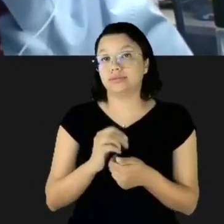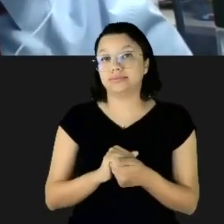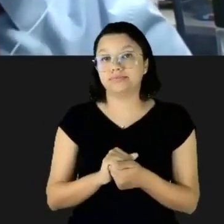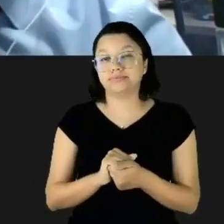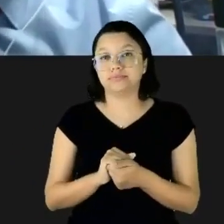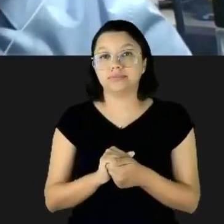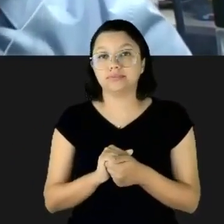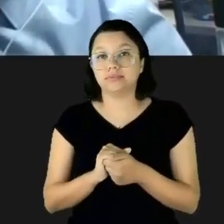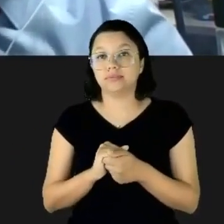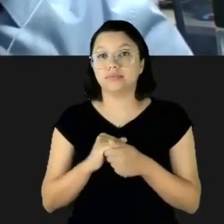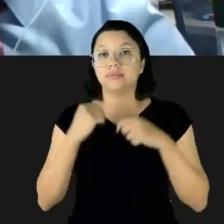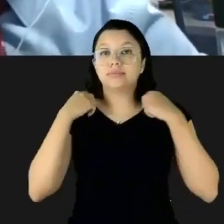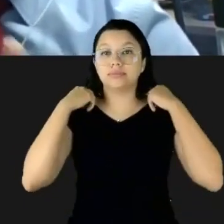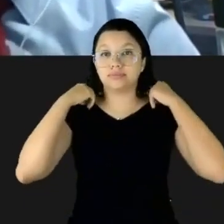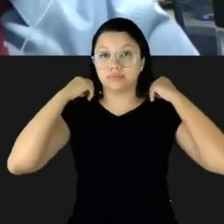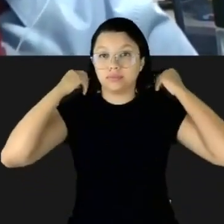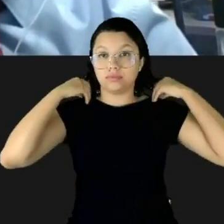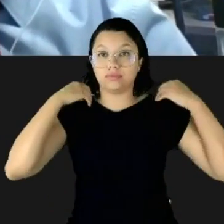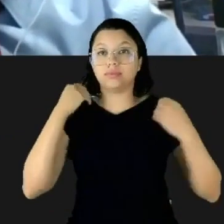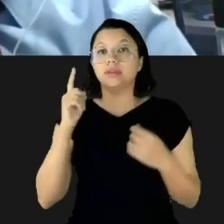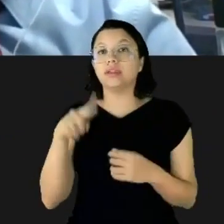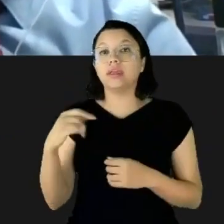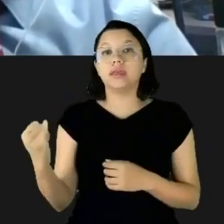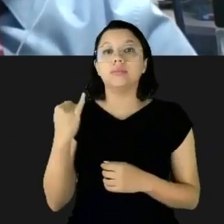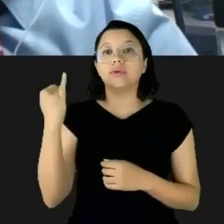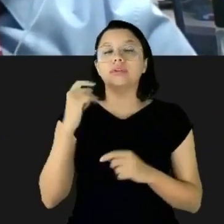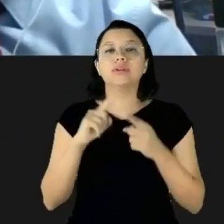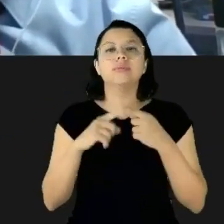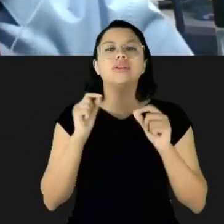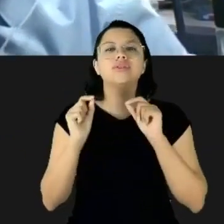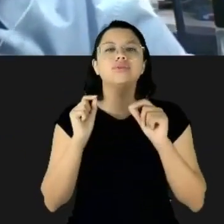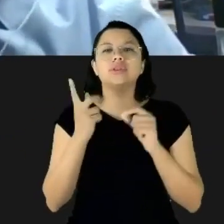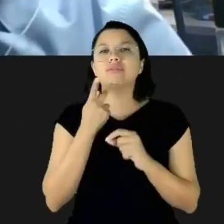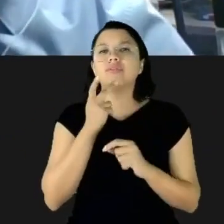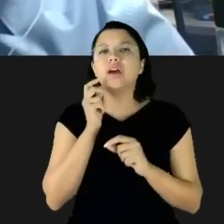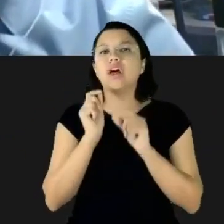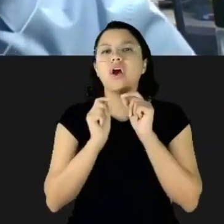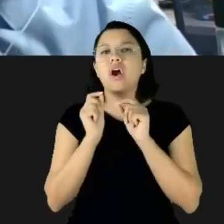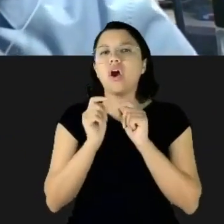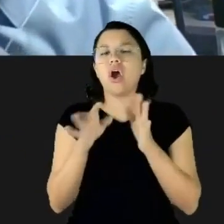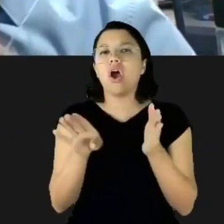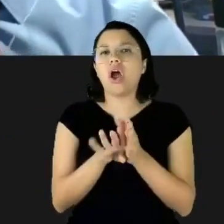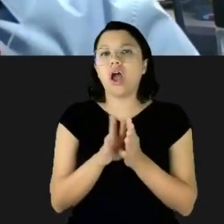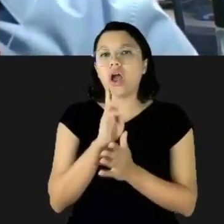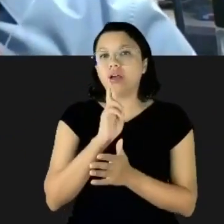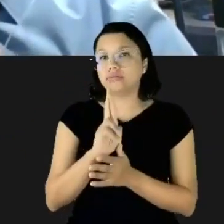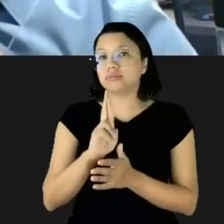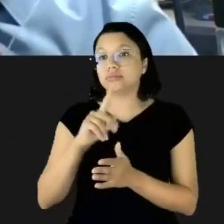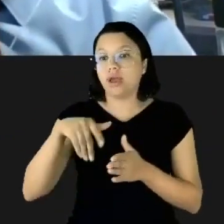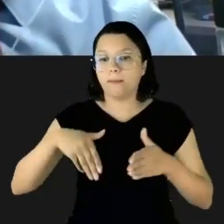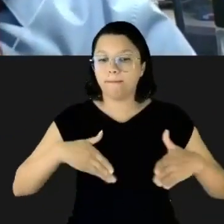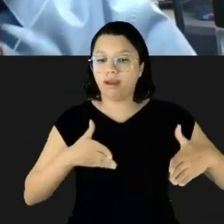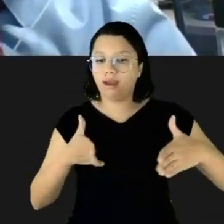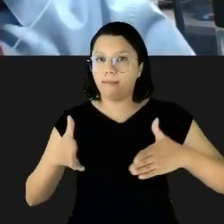importante, mas o que define o resultado é a jornada. E nós temos,